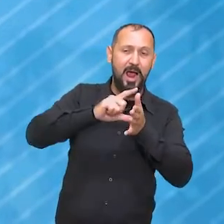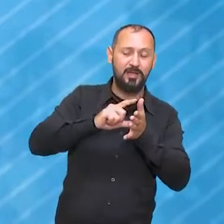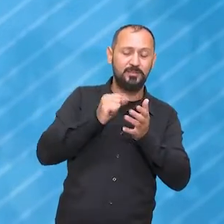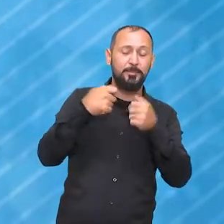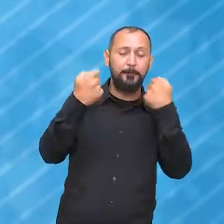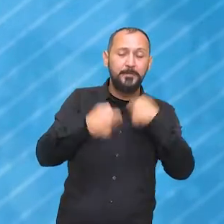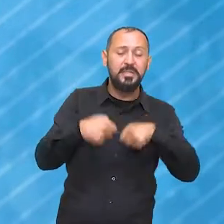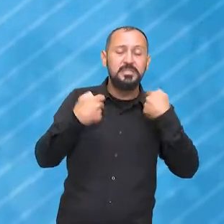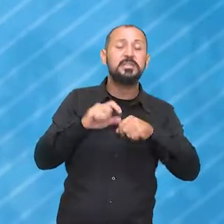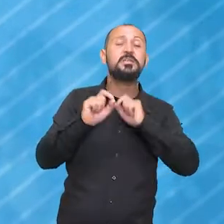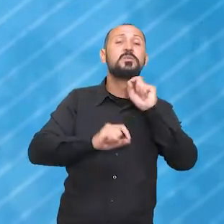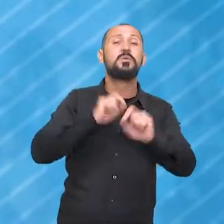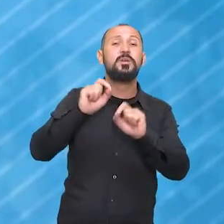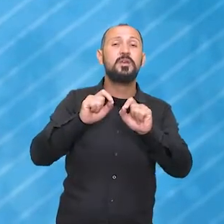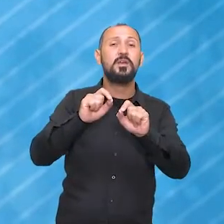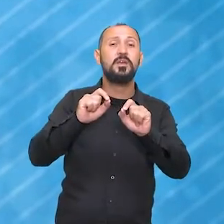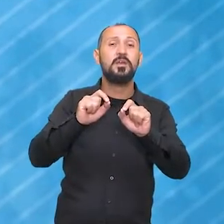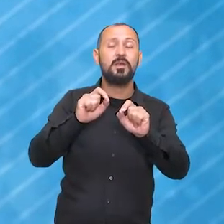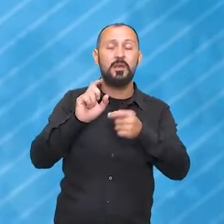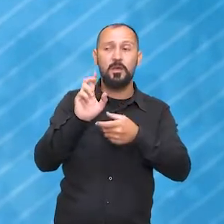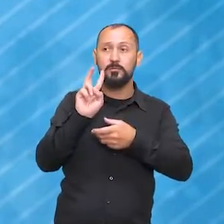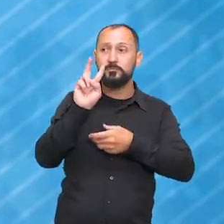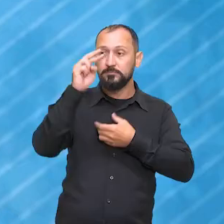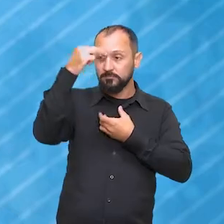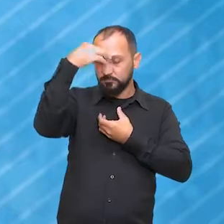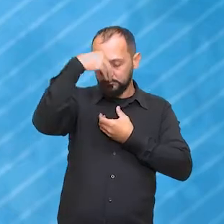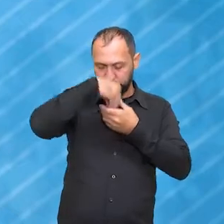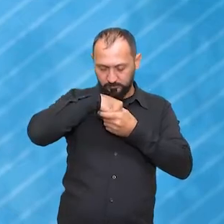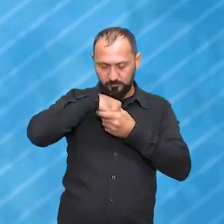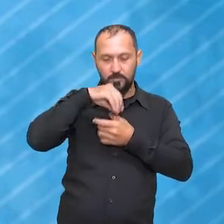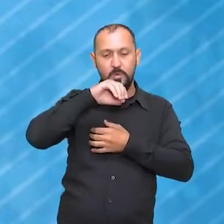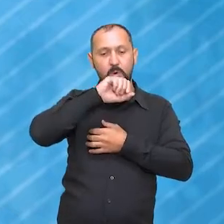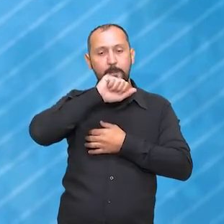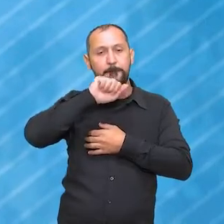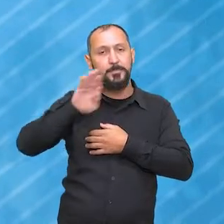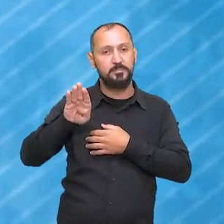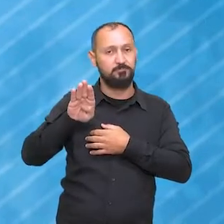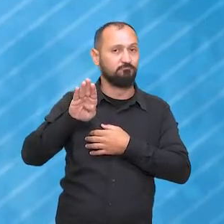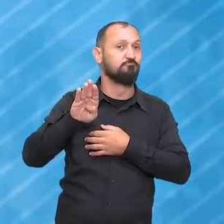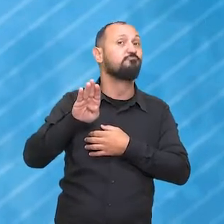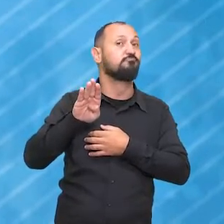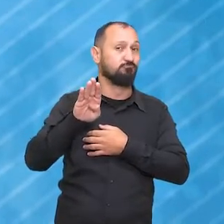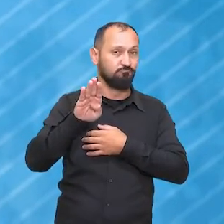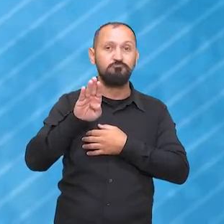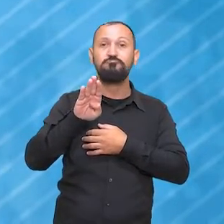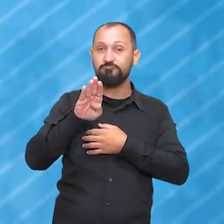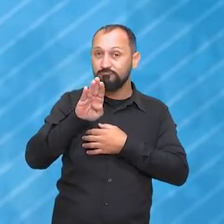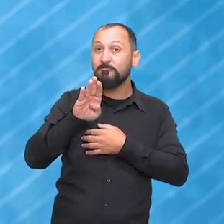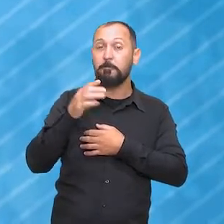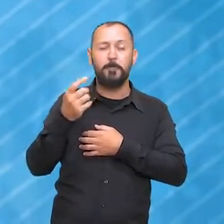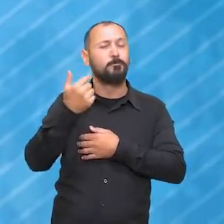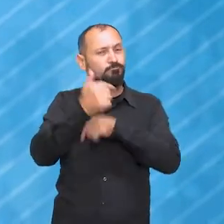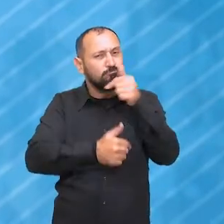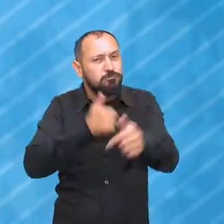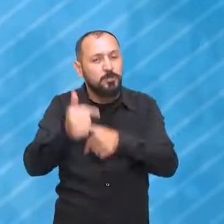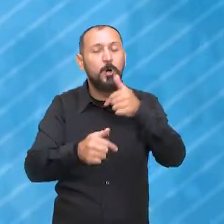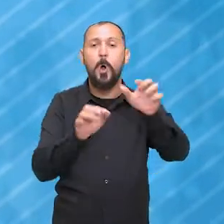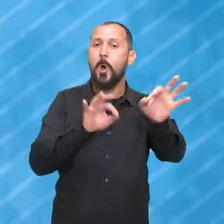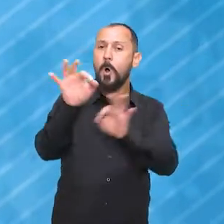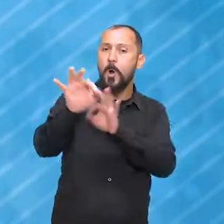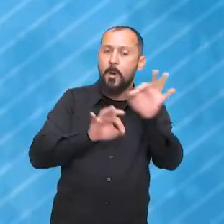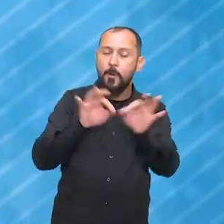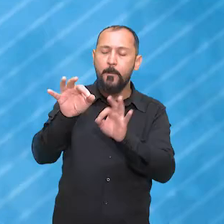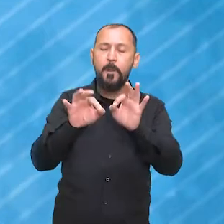coisa pela frente, primeiro a gente tem que ter um olhar para dentro da OAB. E assim, nós estamos trabalhando